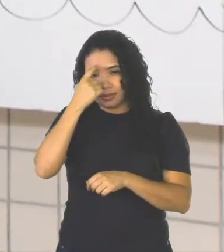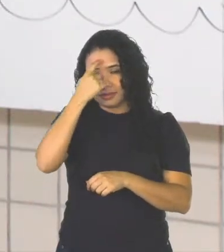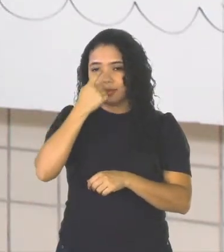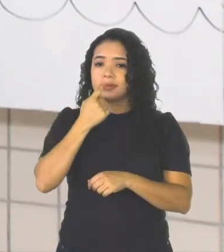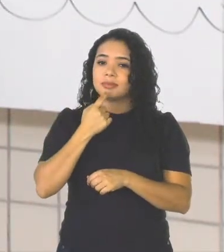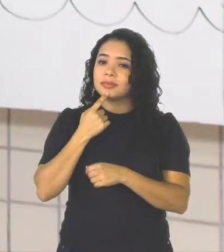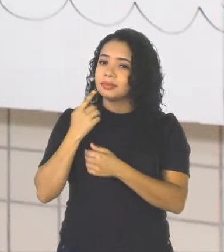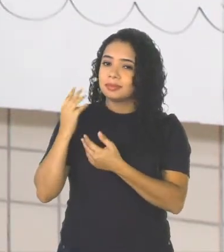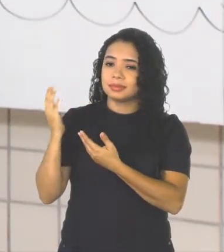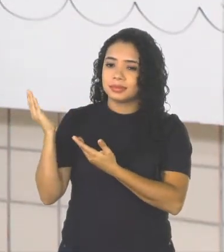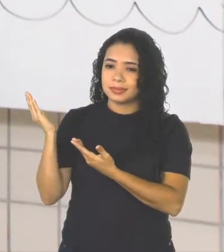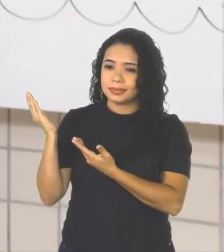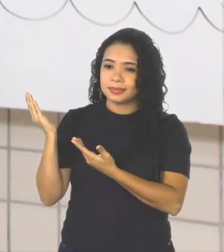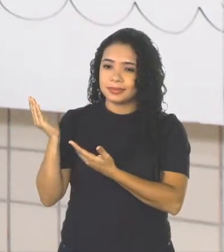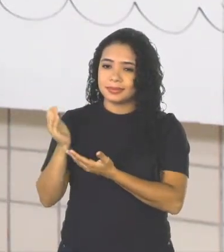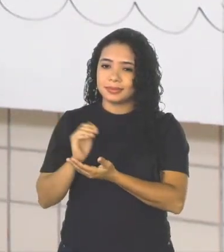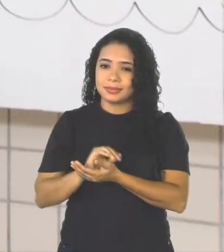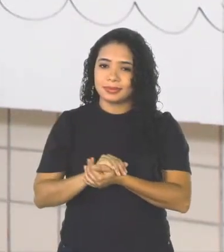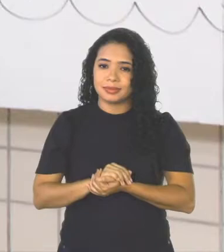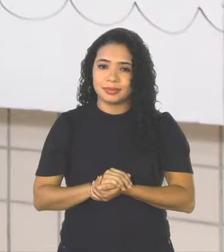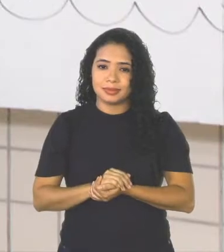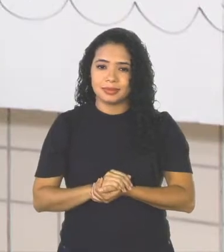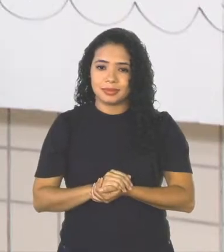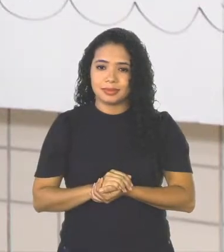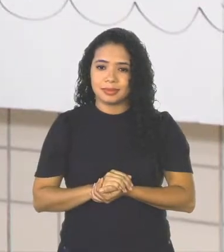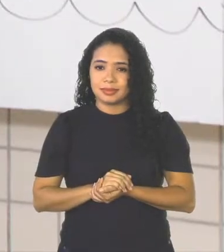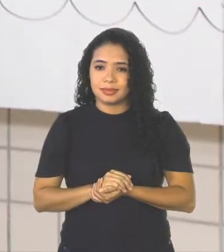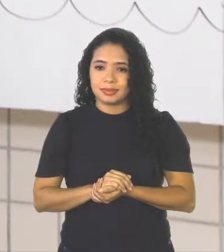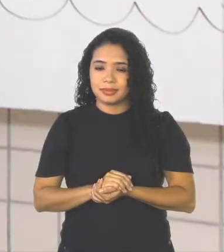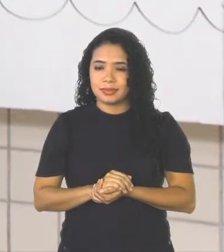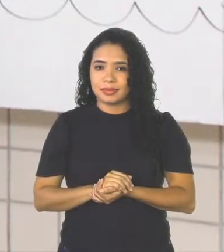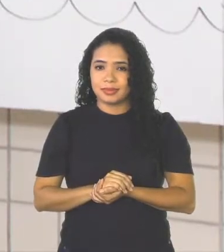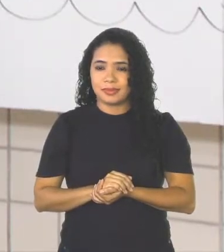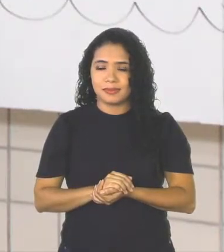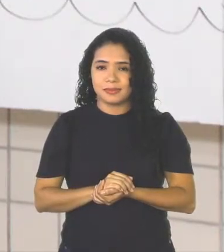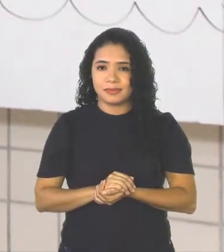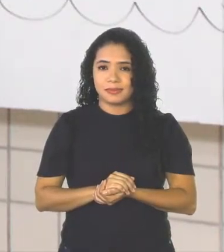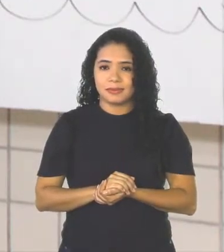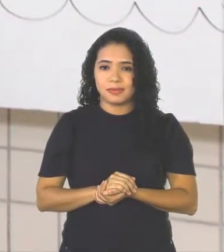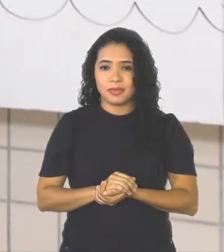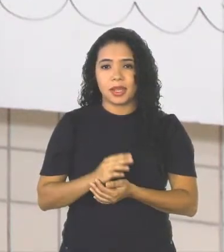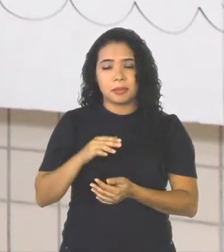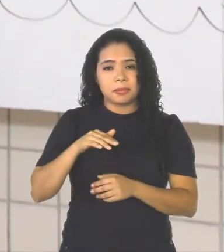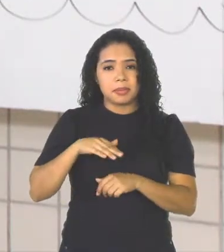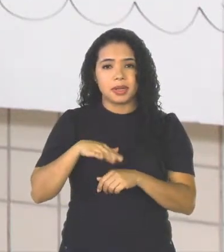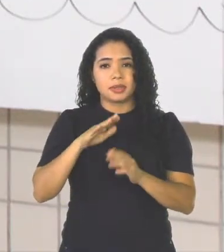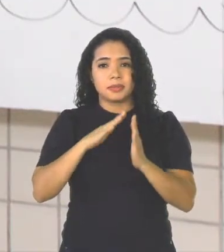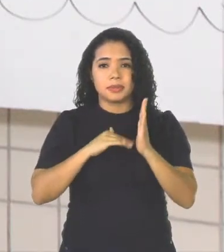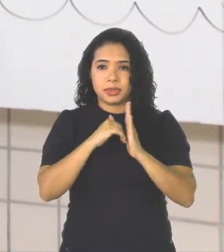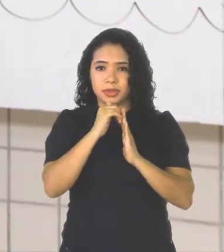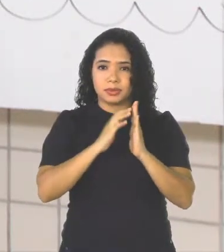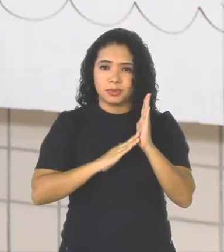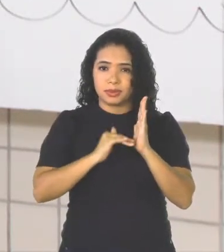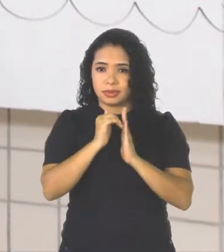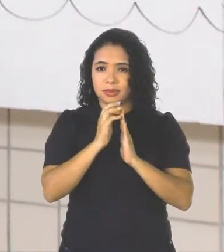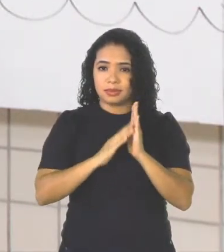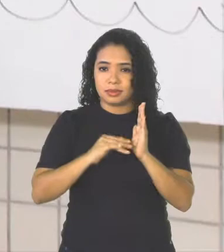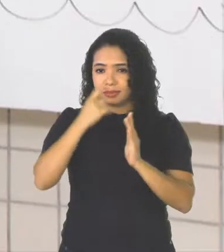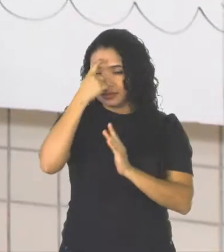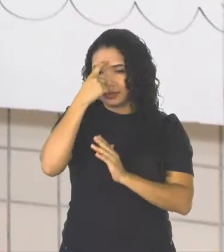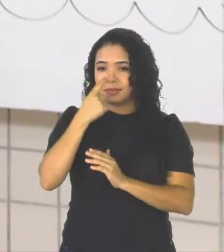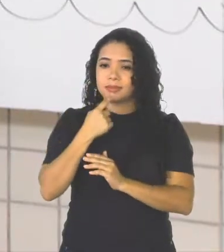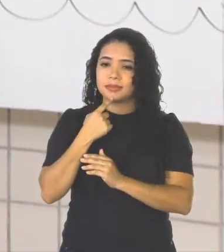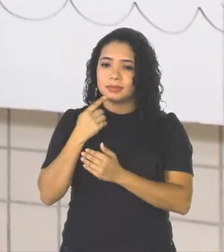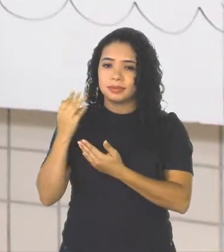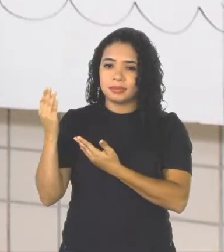que tem, na época também a foto não era tão acessível igual hoje, né? Era mais pintura. Inclusive essa imagem quem fez